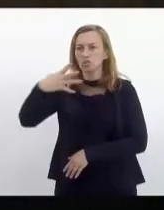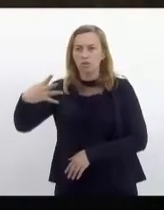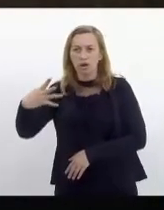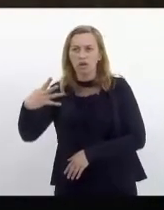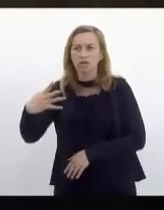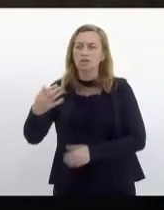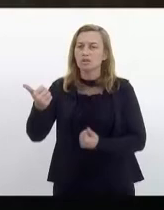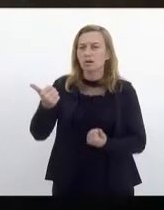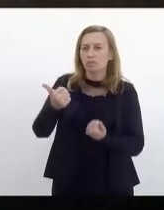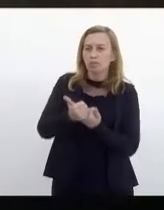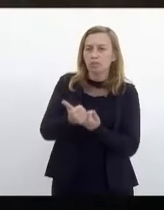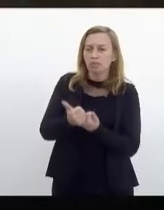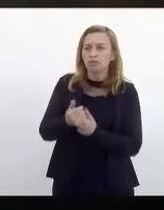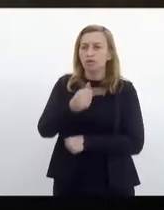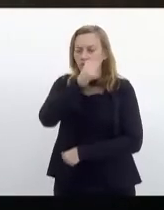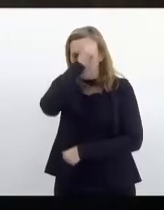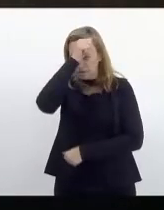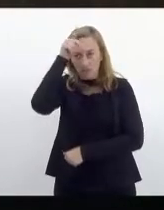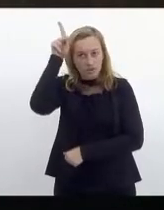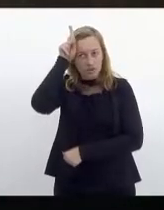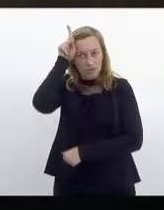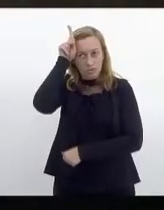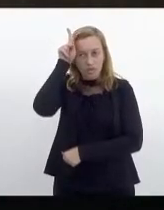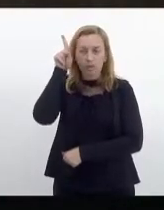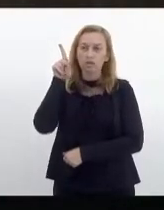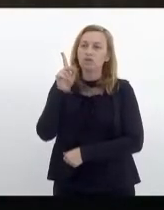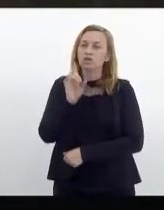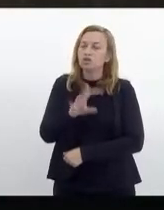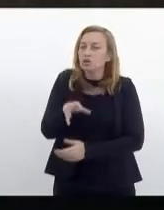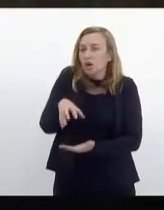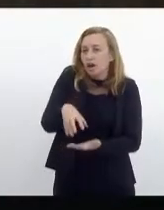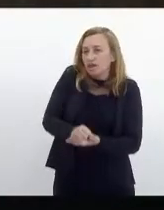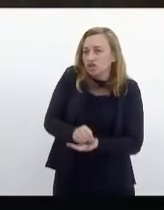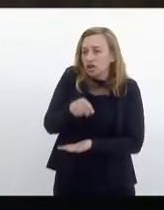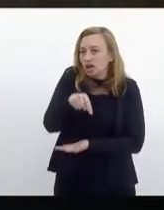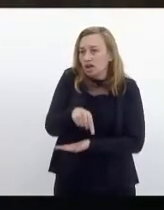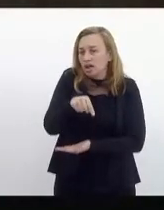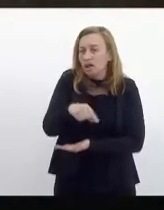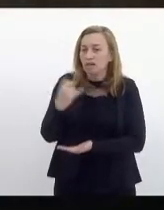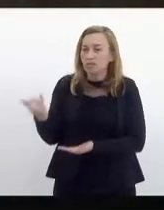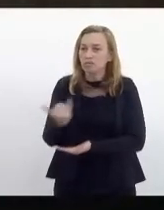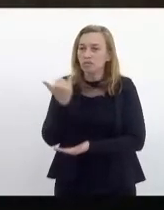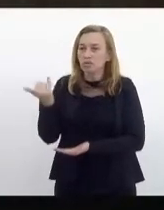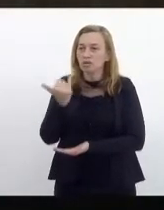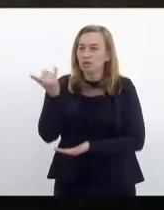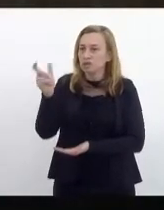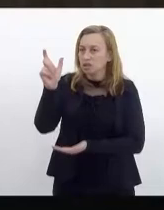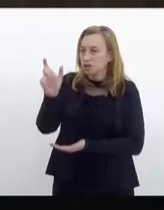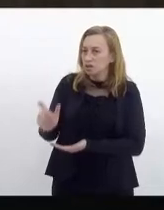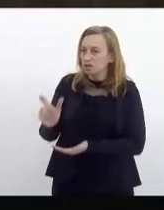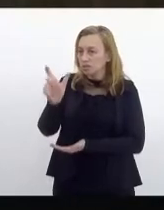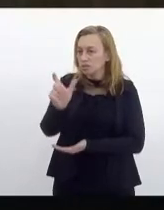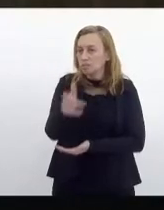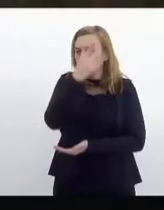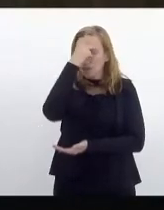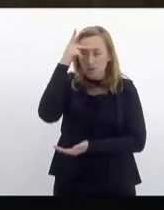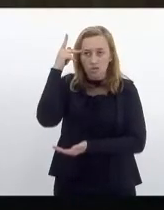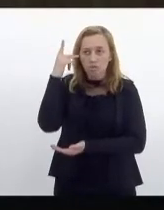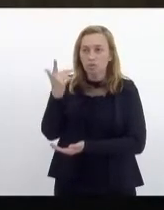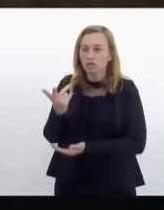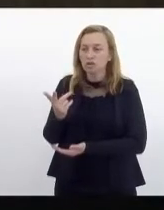com o apoio da prefeitura e apenas fazer o registro das importantes personalidades que